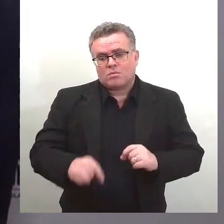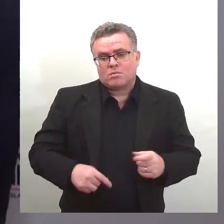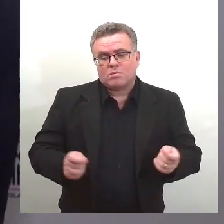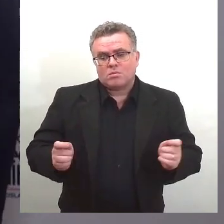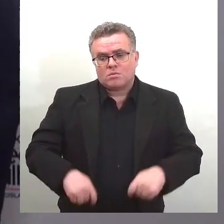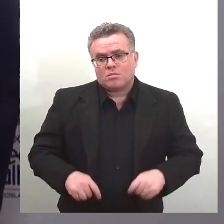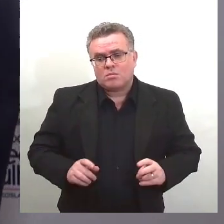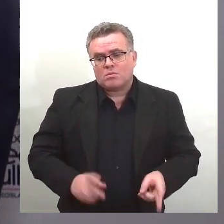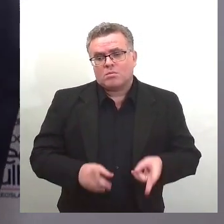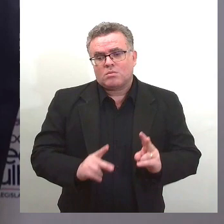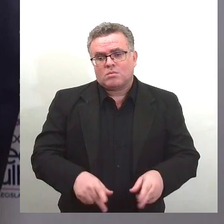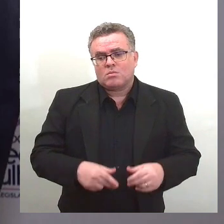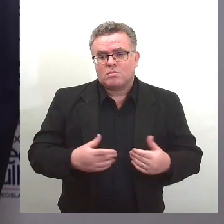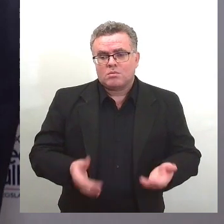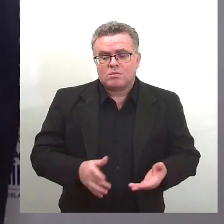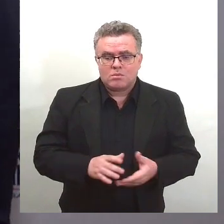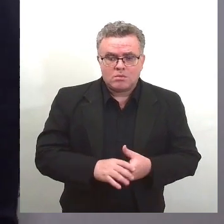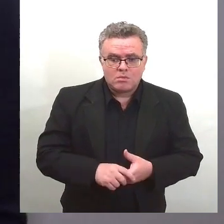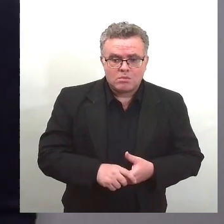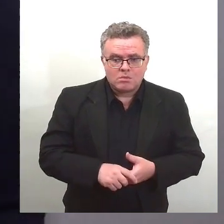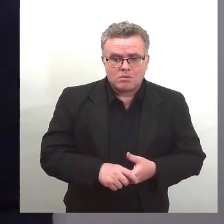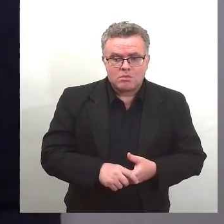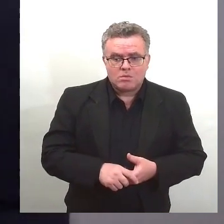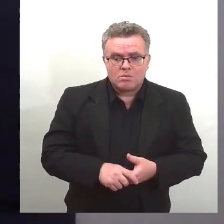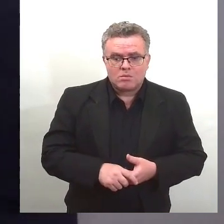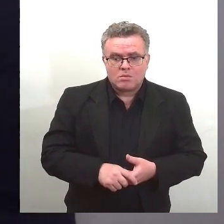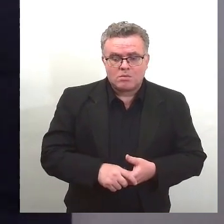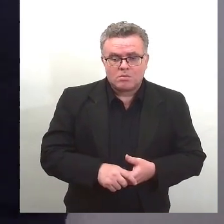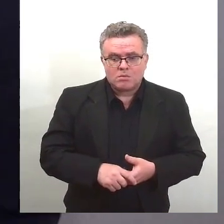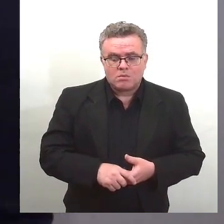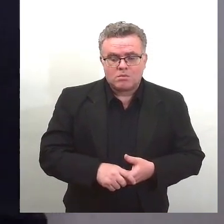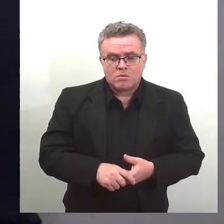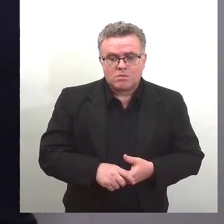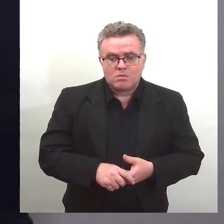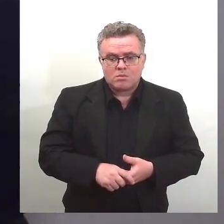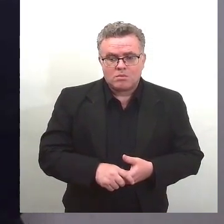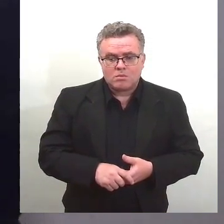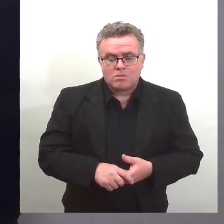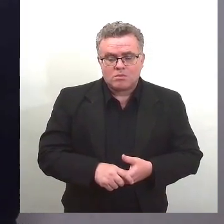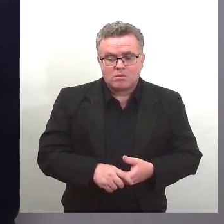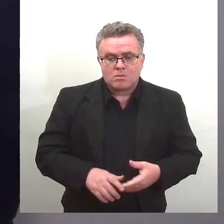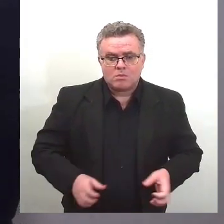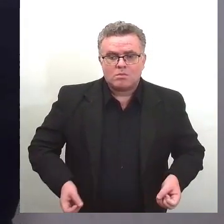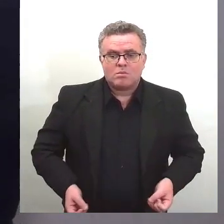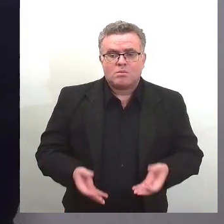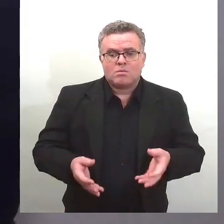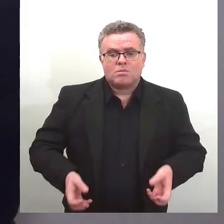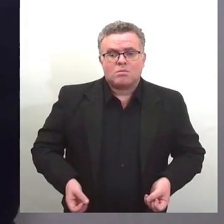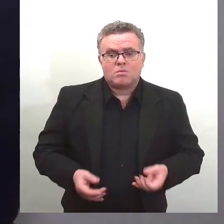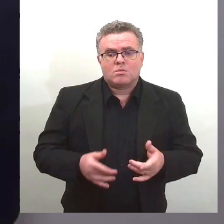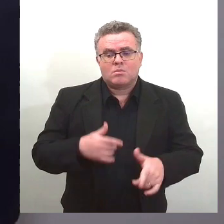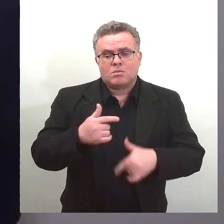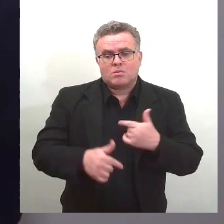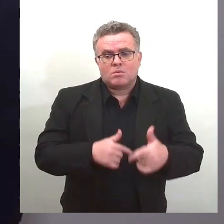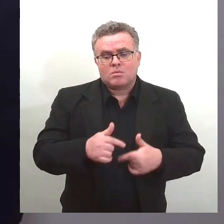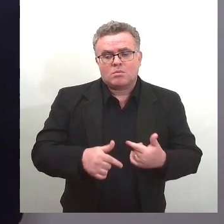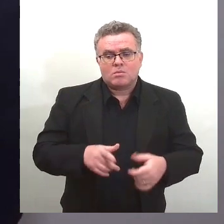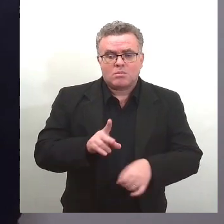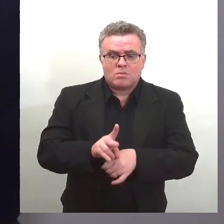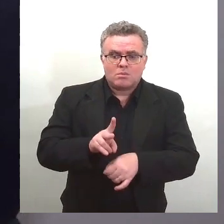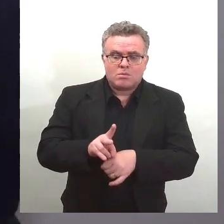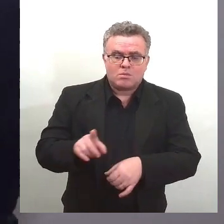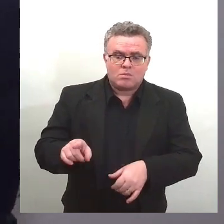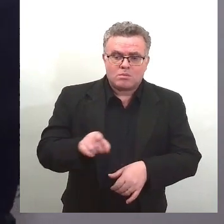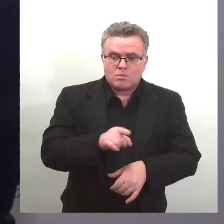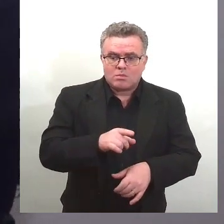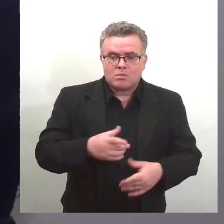78 alunos, né? O custo do transporte para operacionalizar esses alunos, para